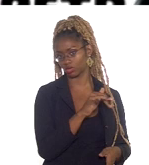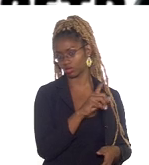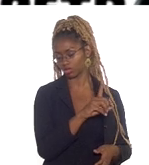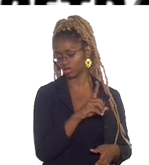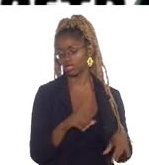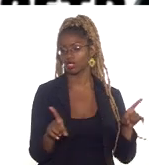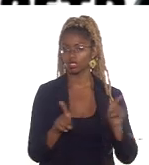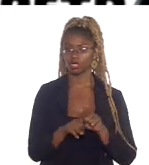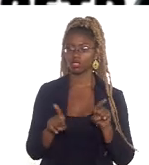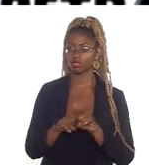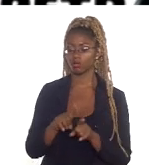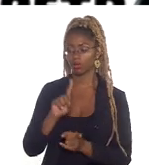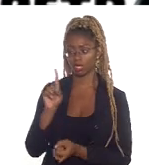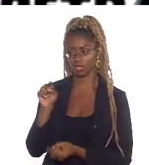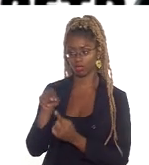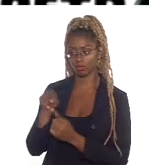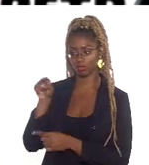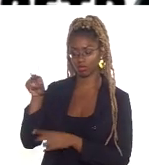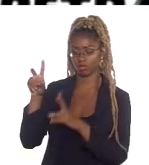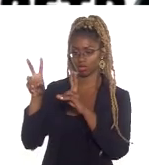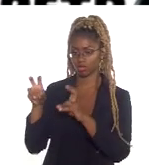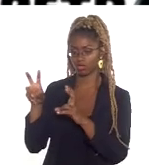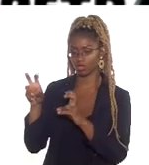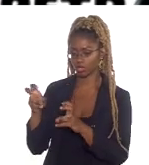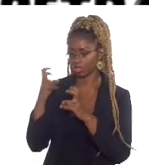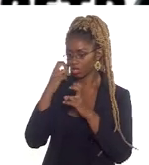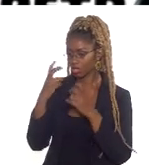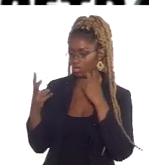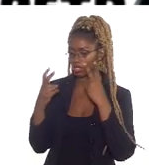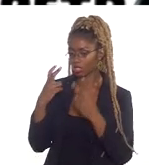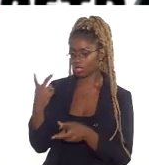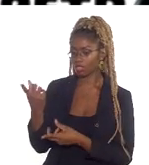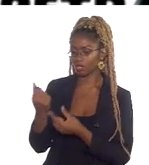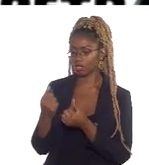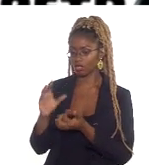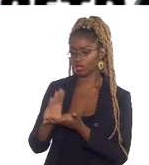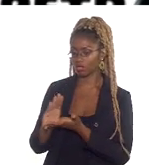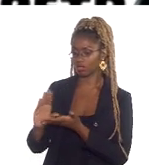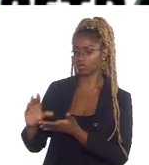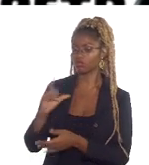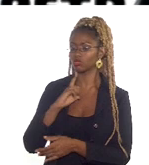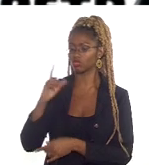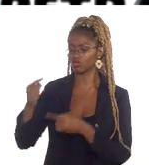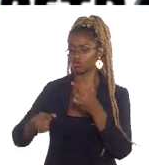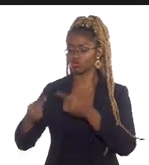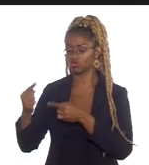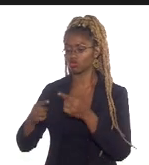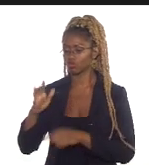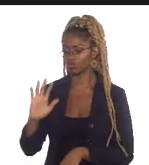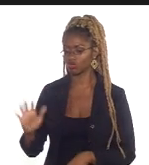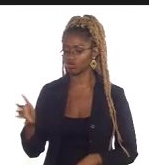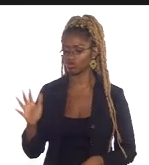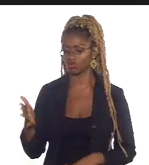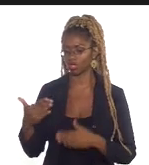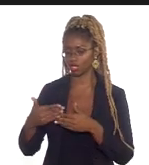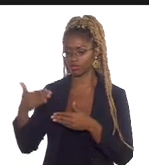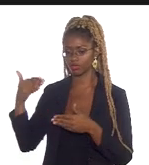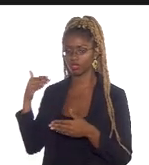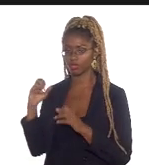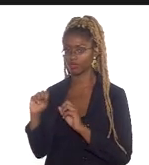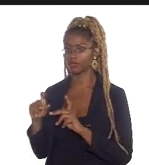na questão da previsibilidade orçamentária que a gente já tinha discutido aqui anteriormente.